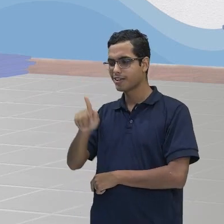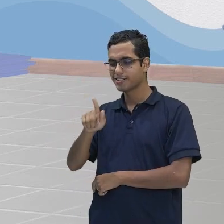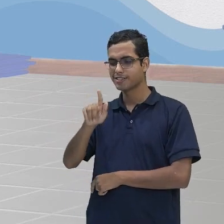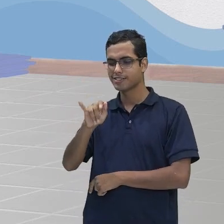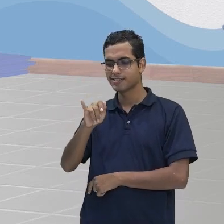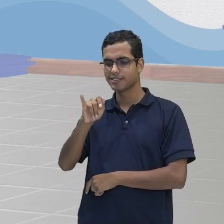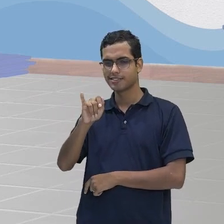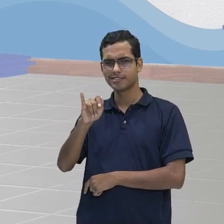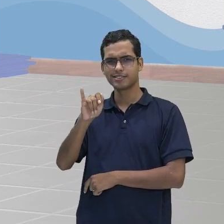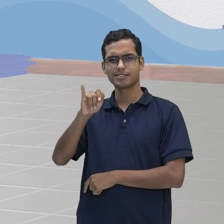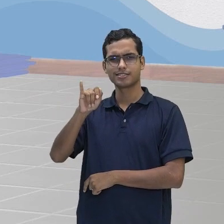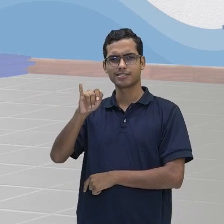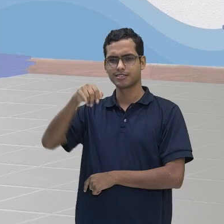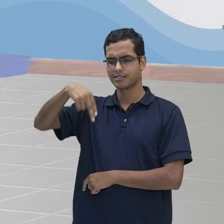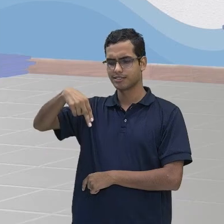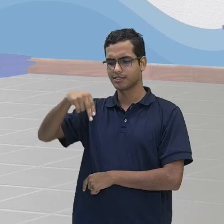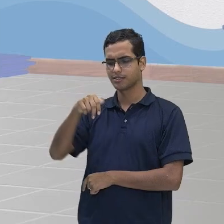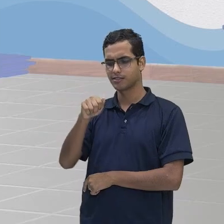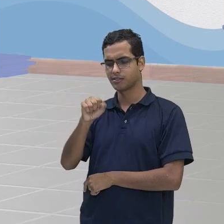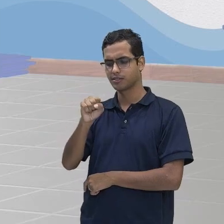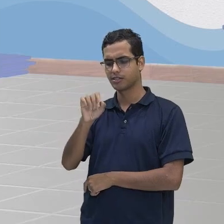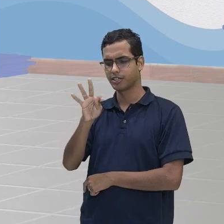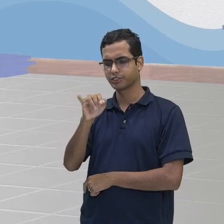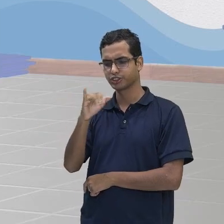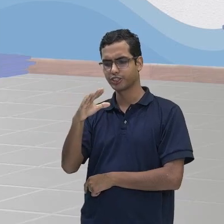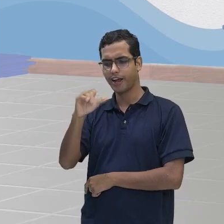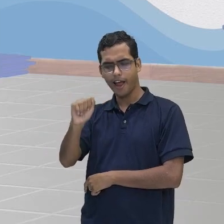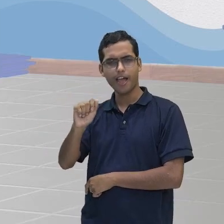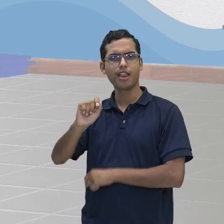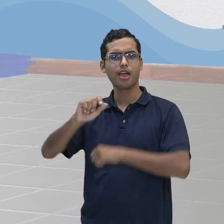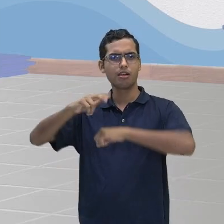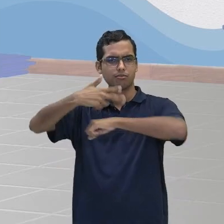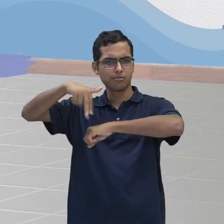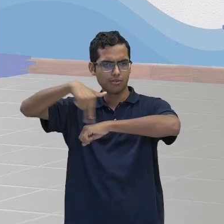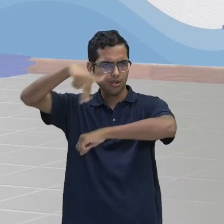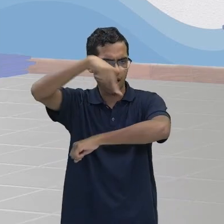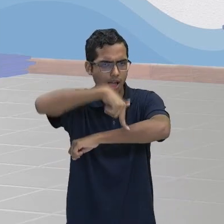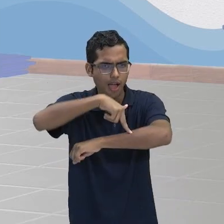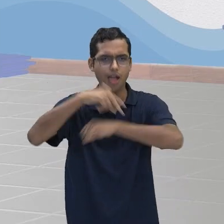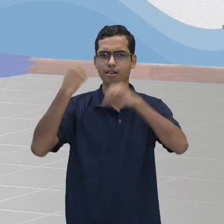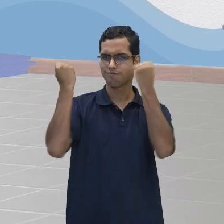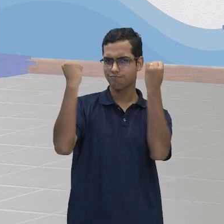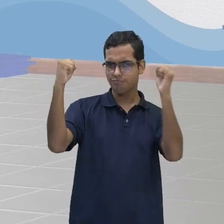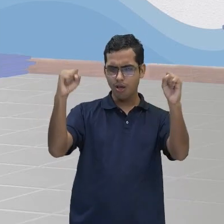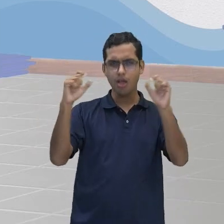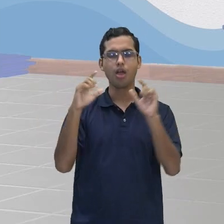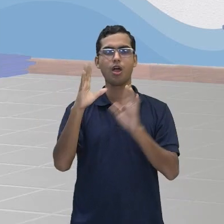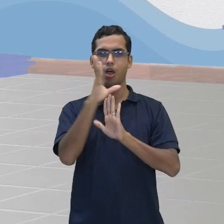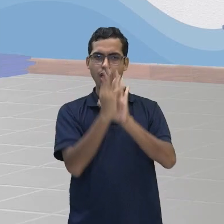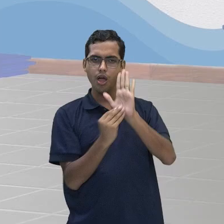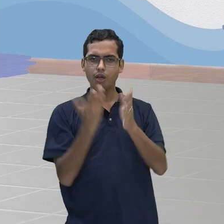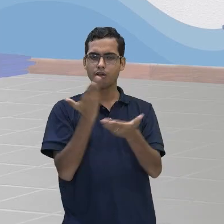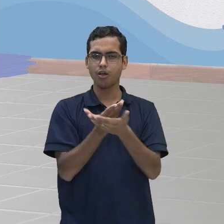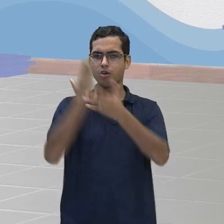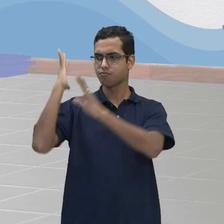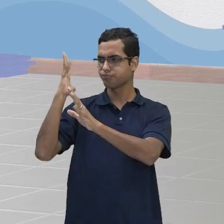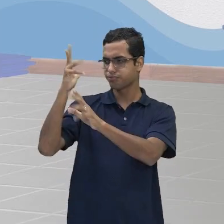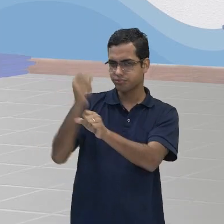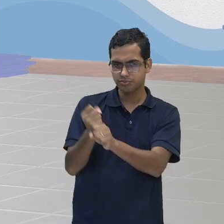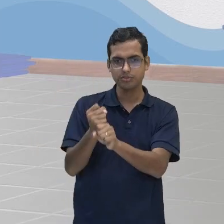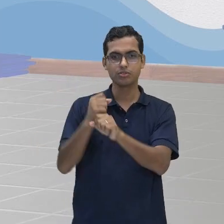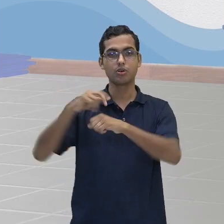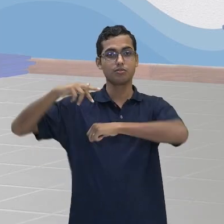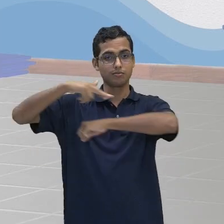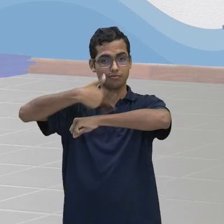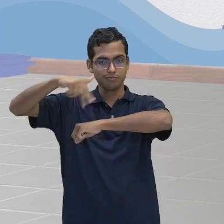ginástica. E é isso mesmo. Então, hoje, nesse momento, nós vamos começar a revisar o nosso conteúdo a respeito da